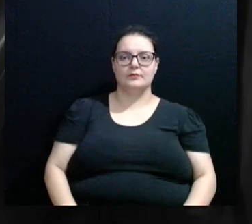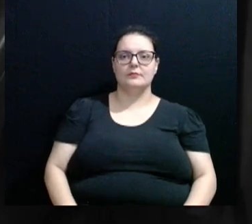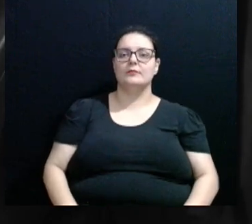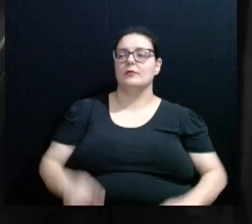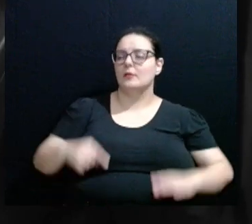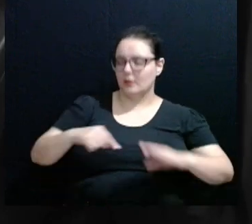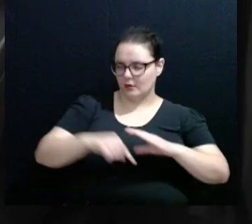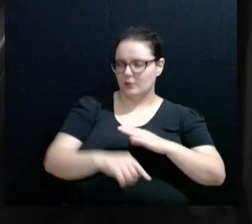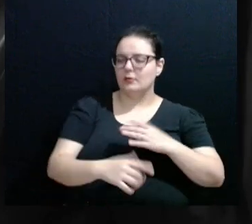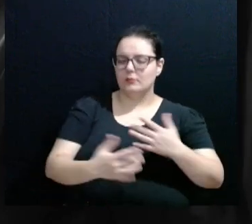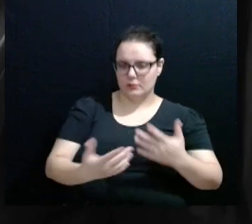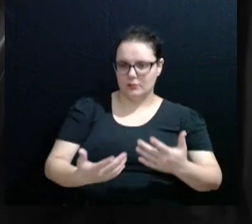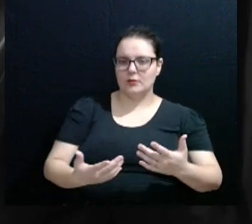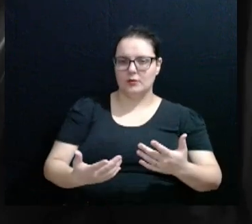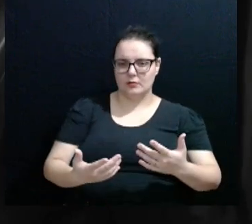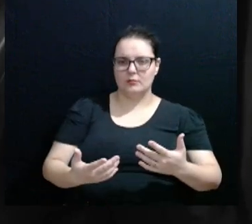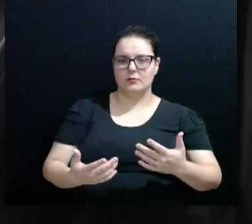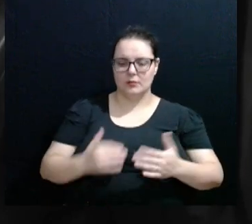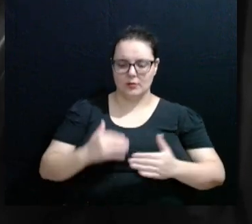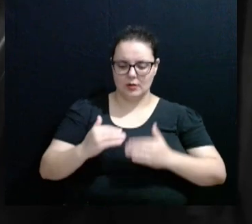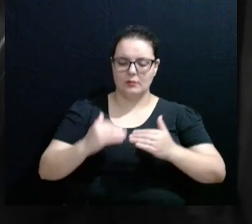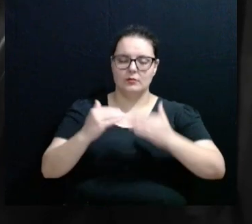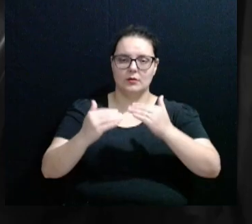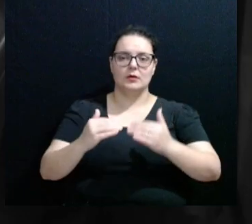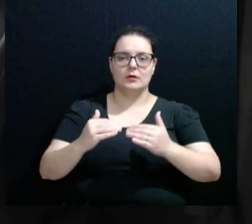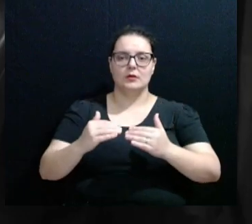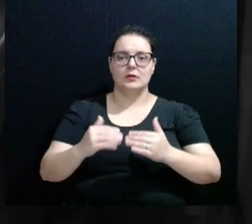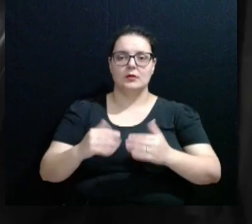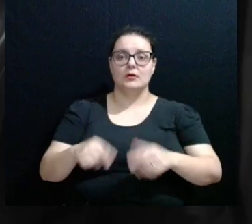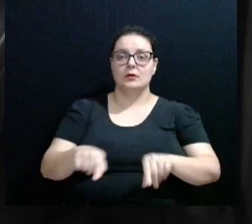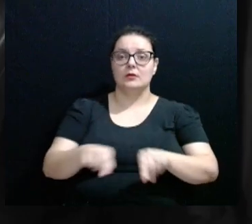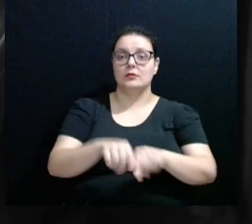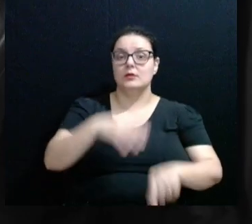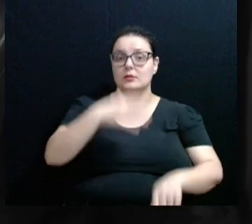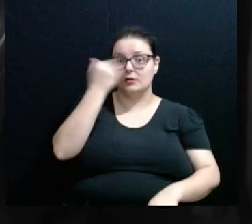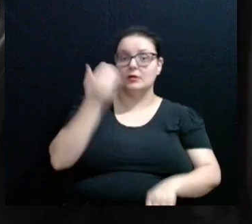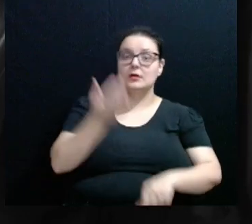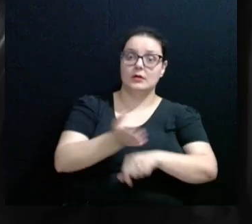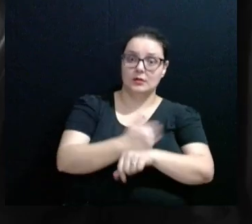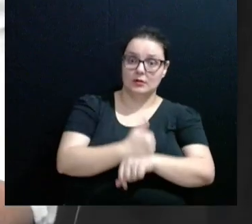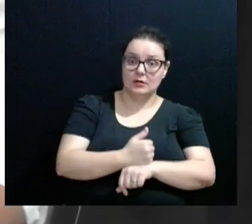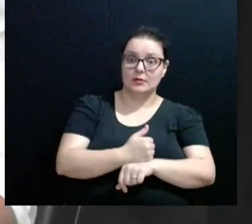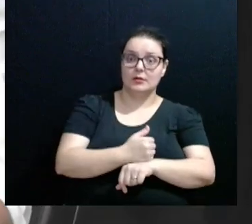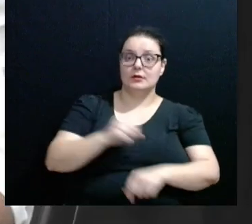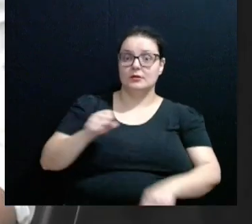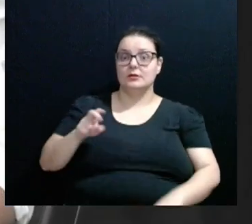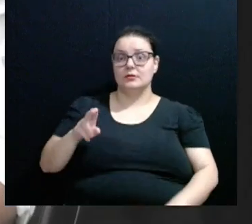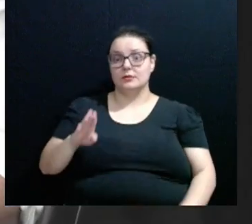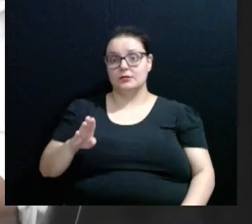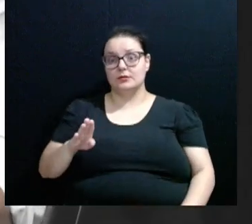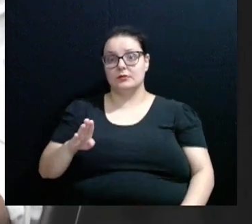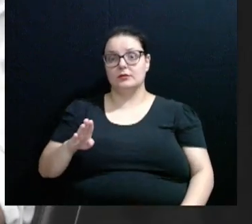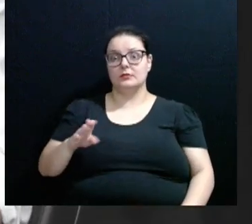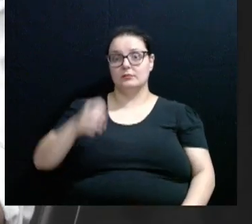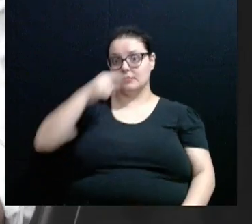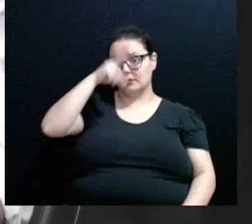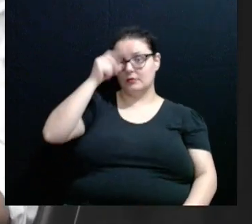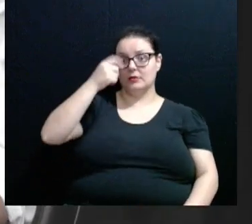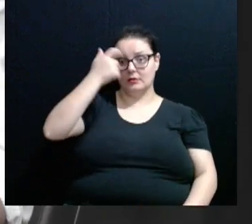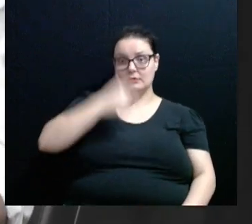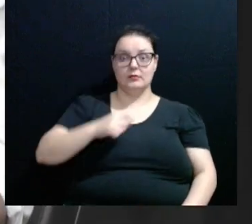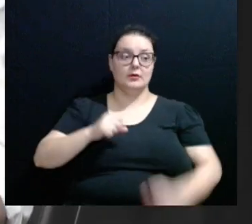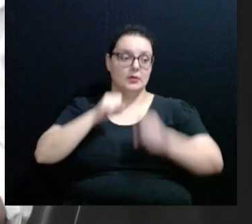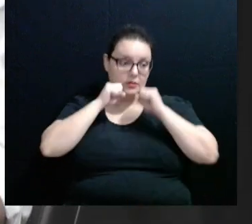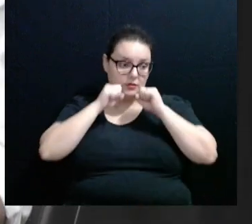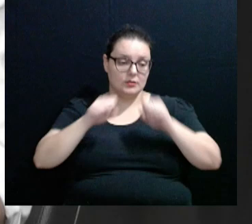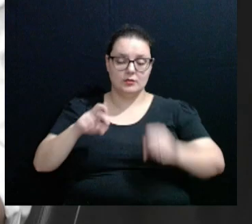profunda das construções. Isso também até acabei esquecendo, né? Que antes de eu ser subprefeito, eu fui assessor do Romeu. E isso me